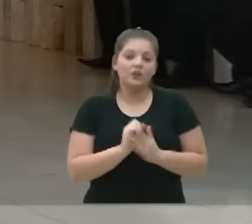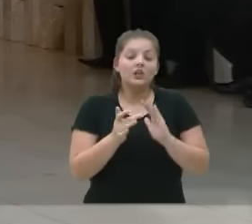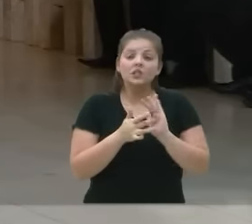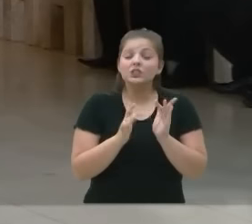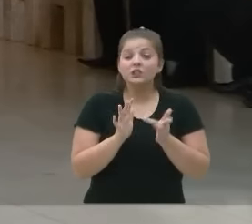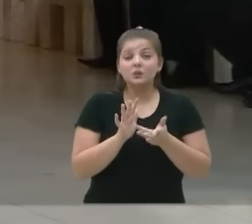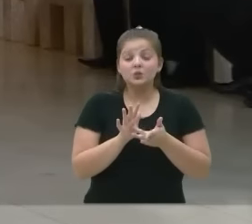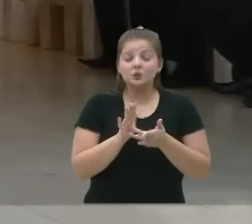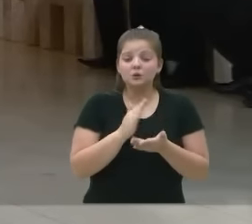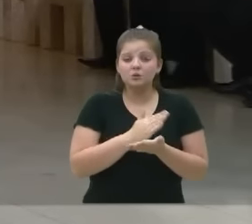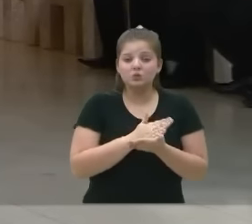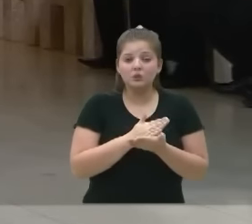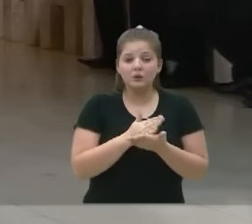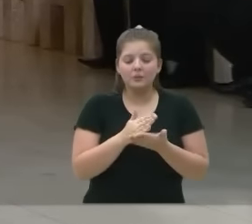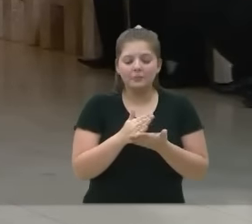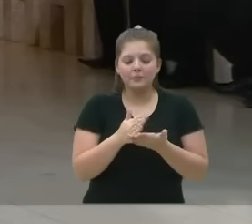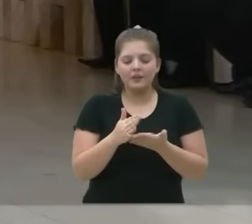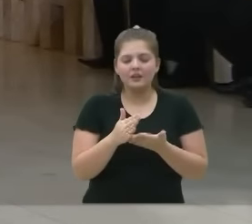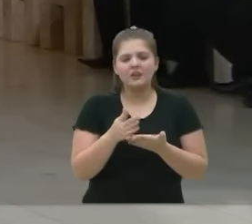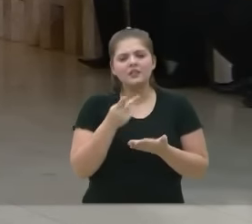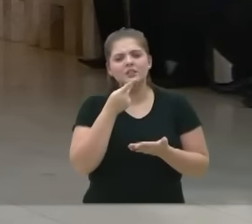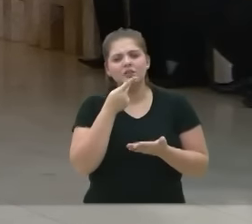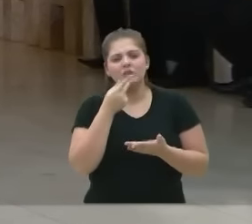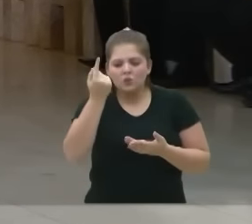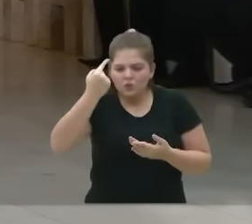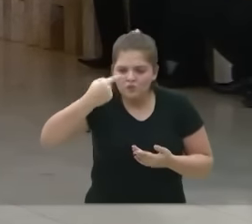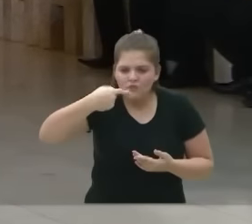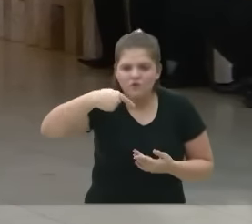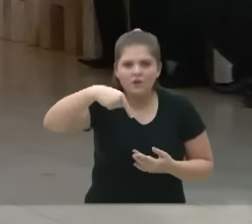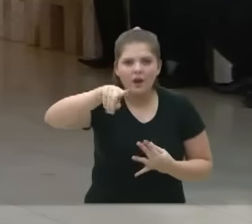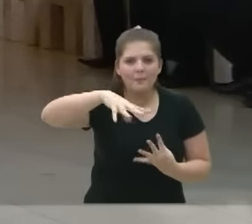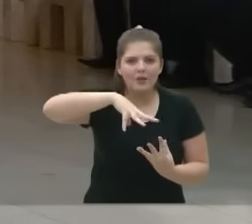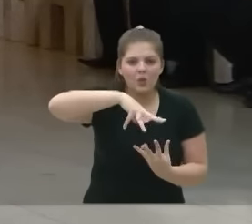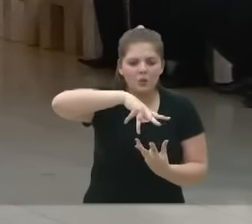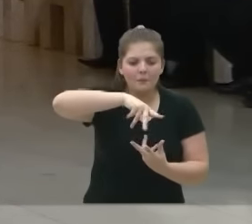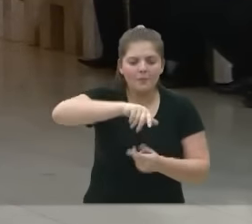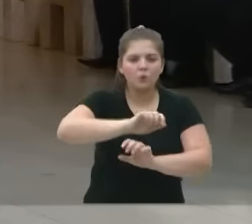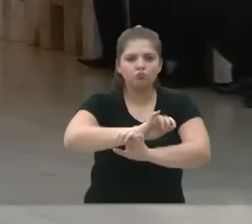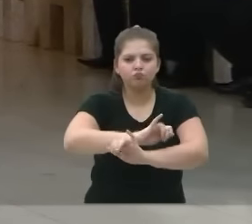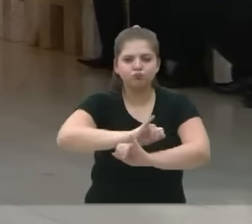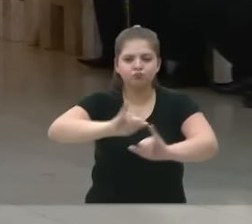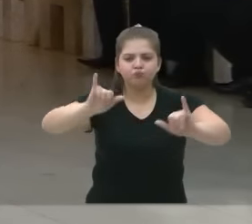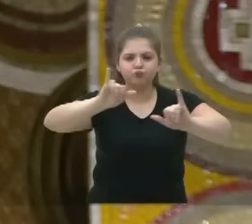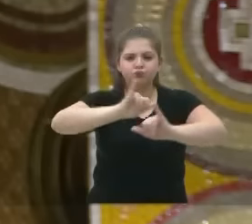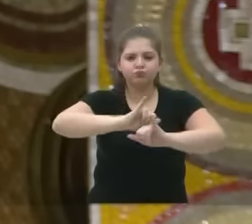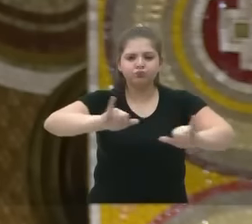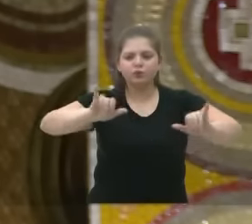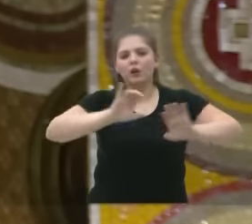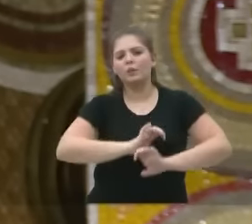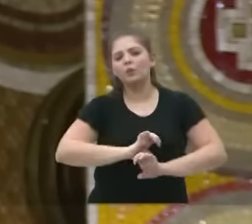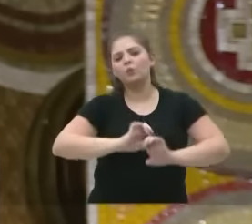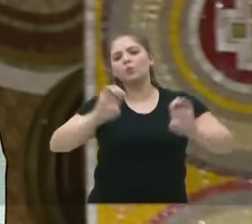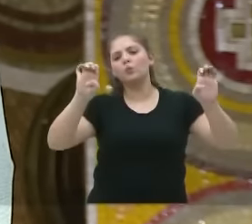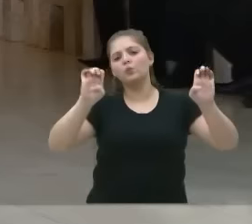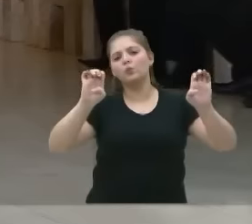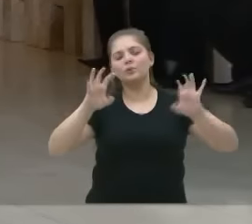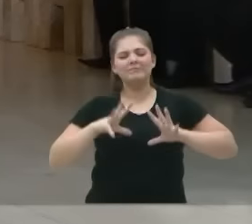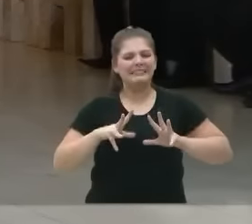começa dizendo: ide por todo o mundo, anunciai o Evangelho a